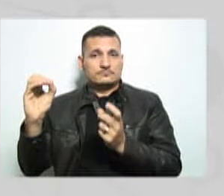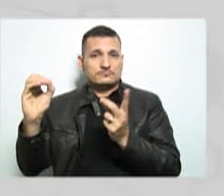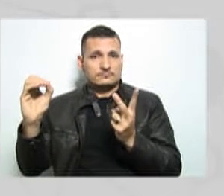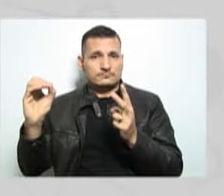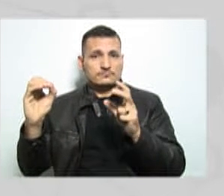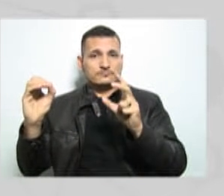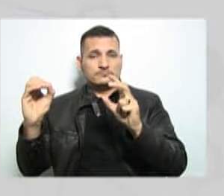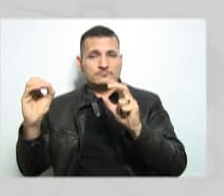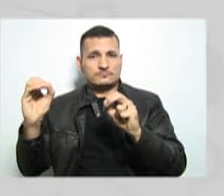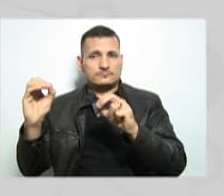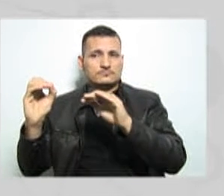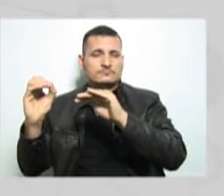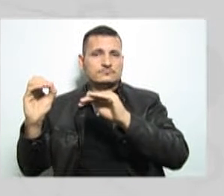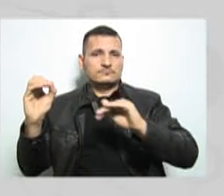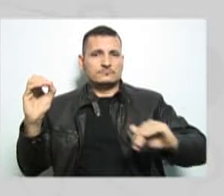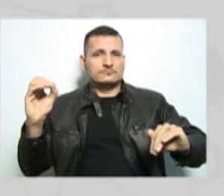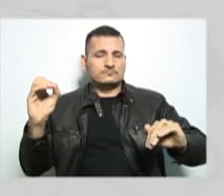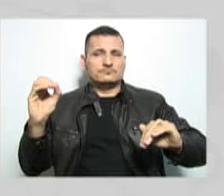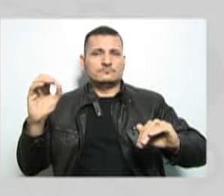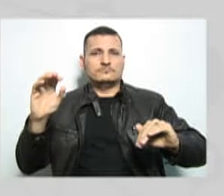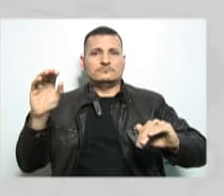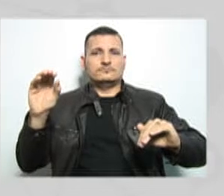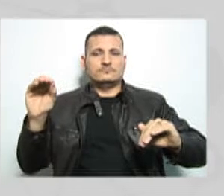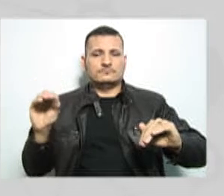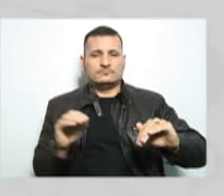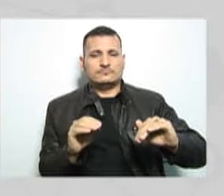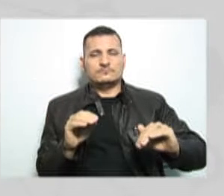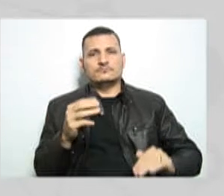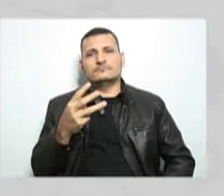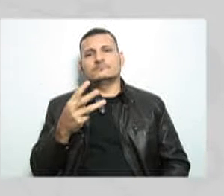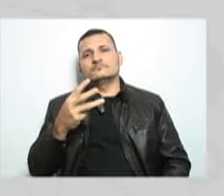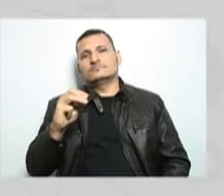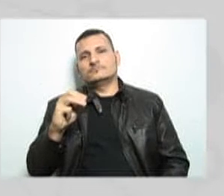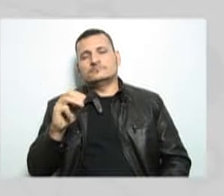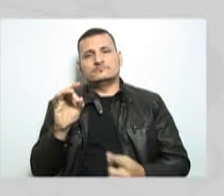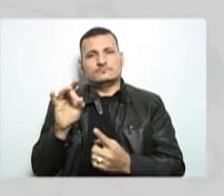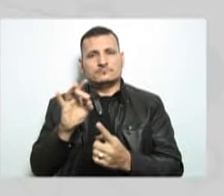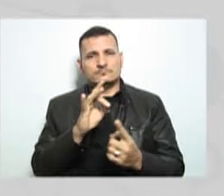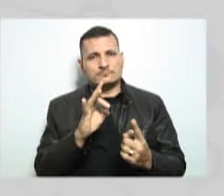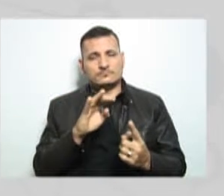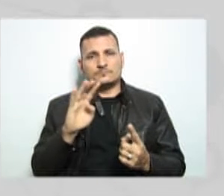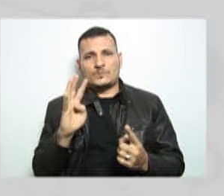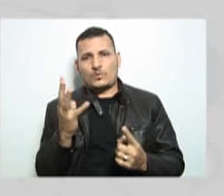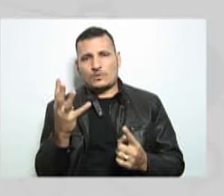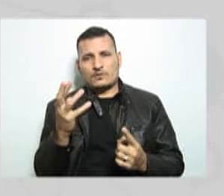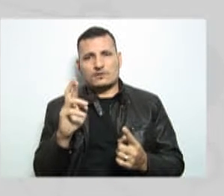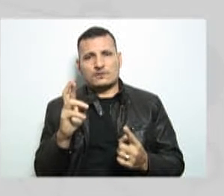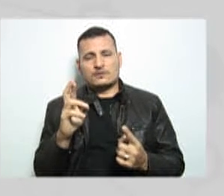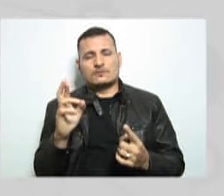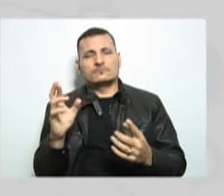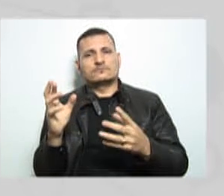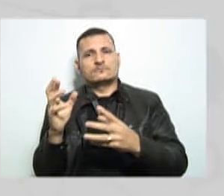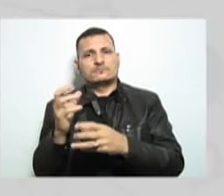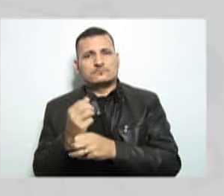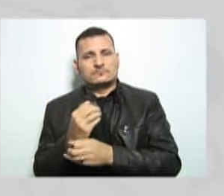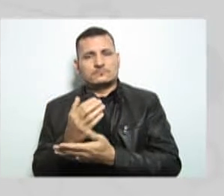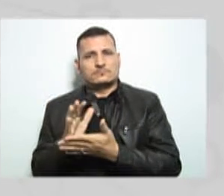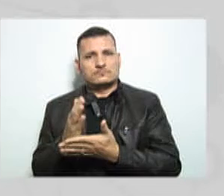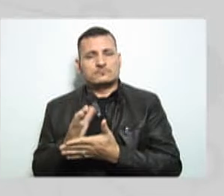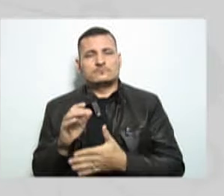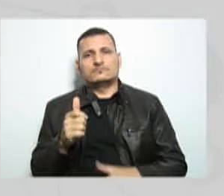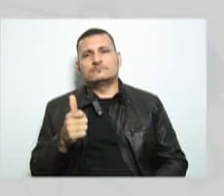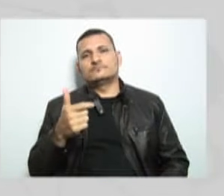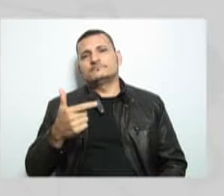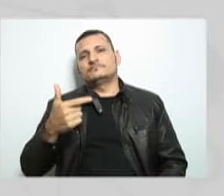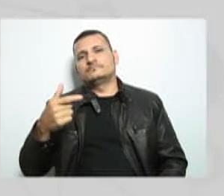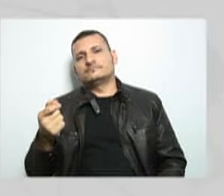vai sobrar 30. 30 unidades a R$ 4,00, que vai sobrar 120. Só